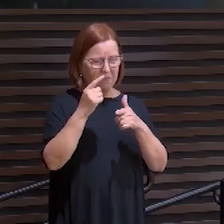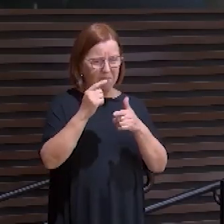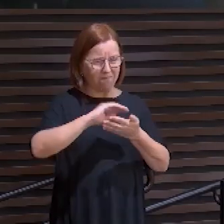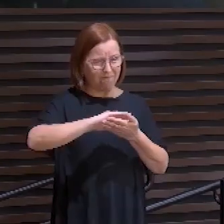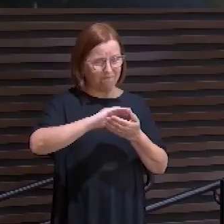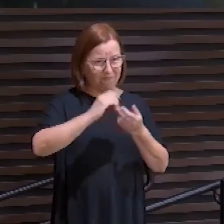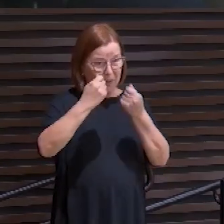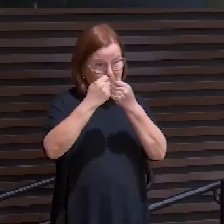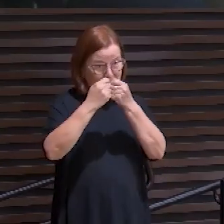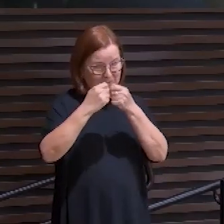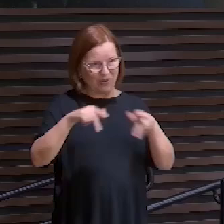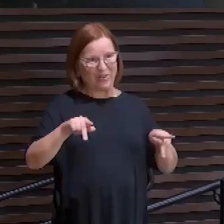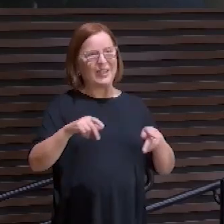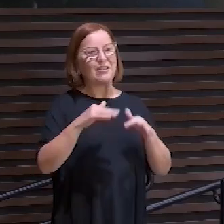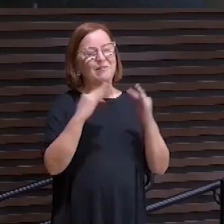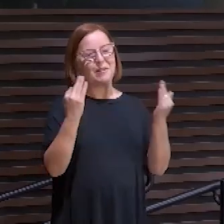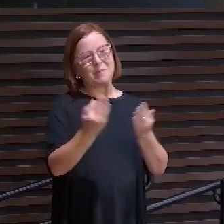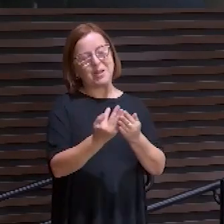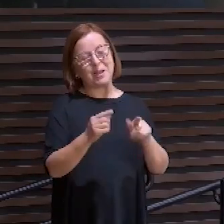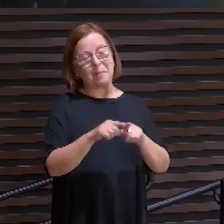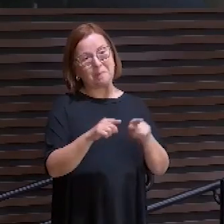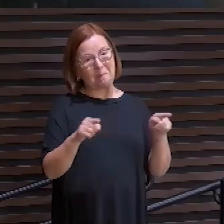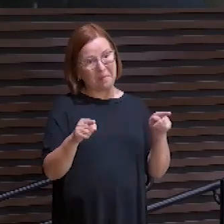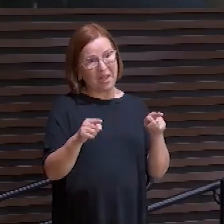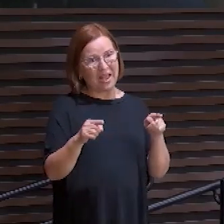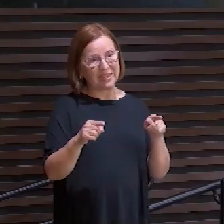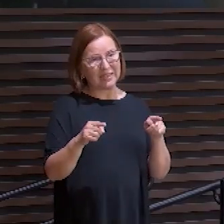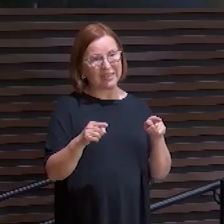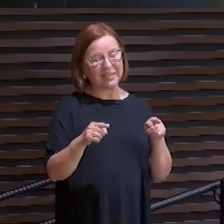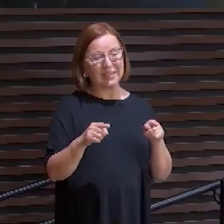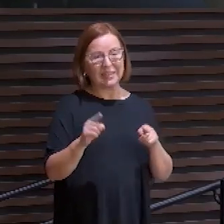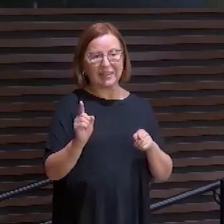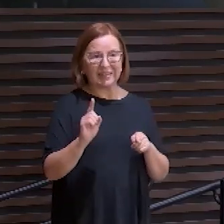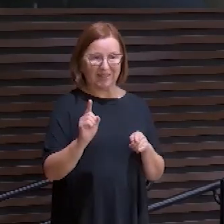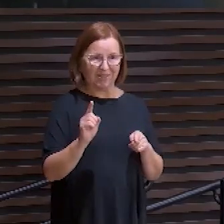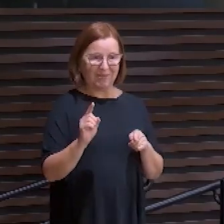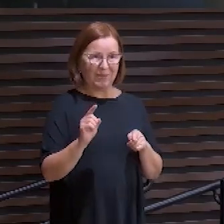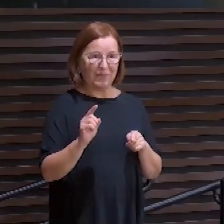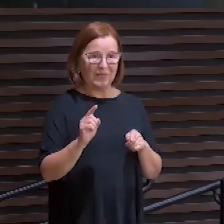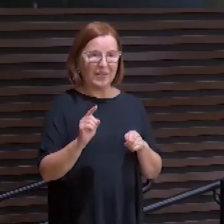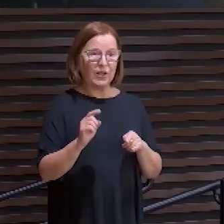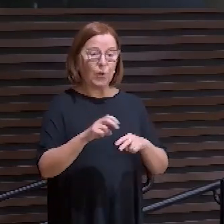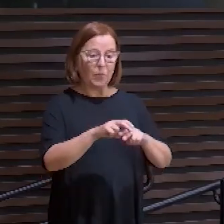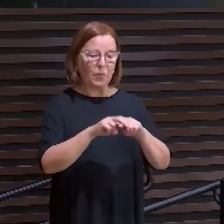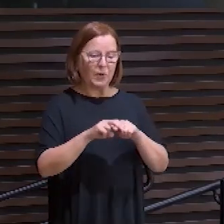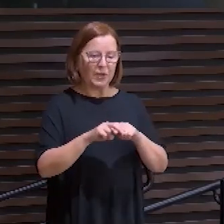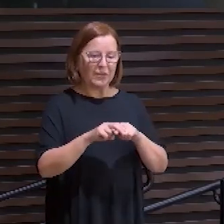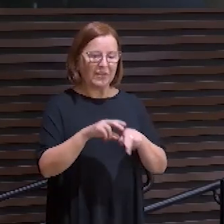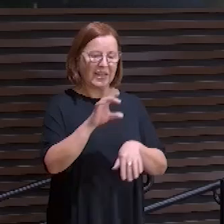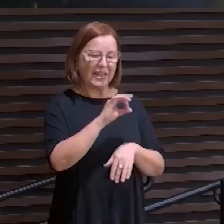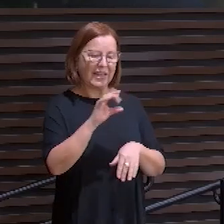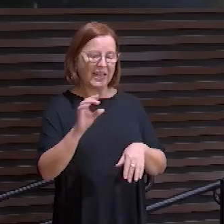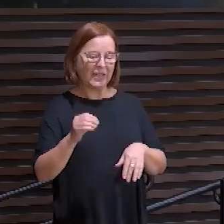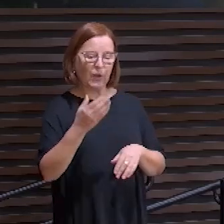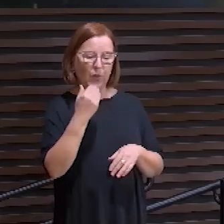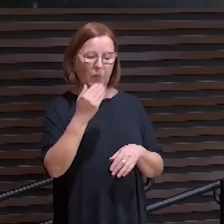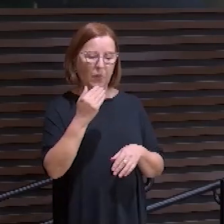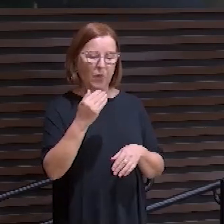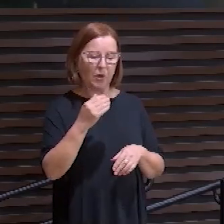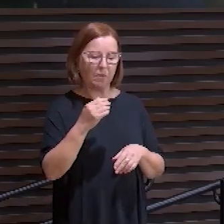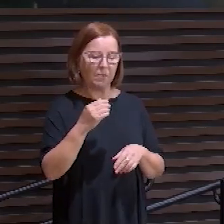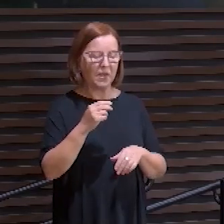cada um come numa hora aprazada. Ninguém senta à mesa